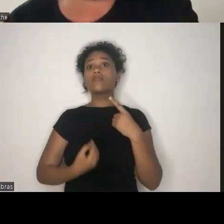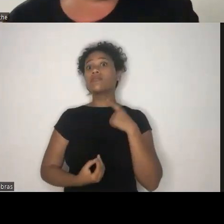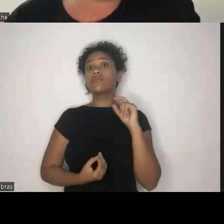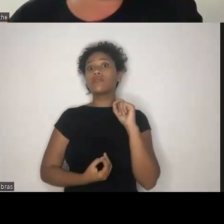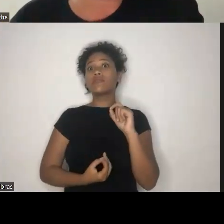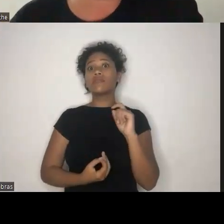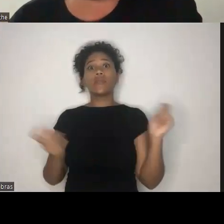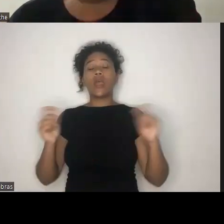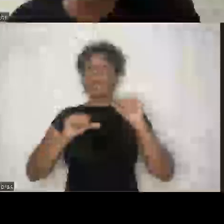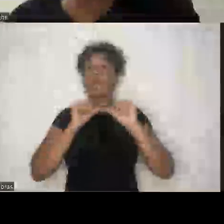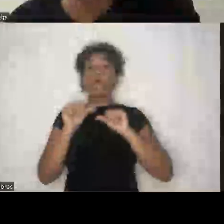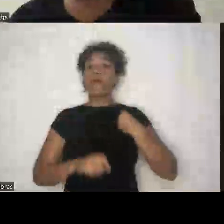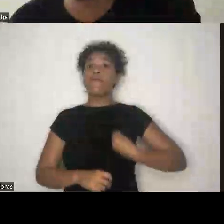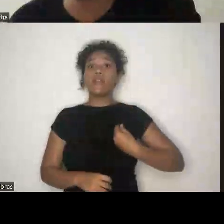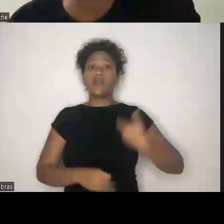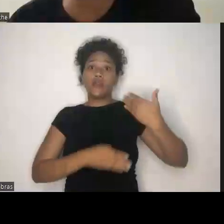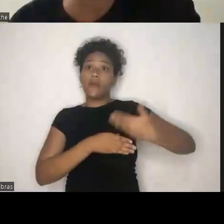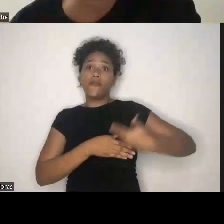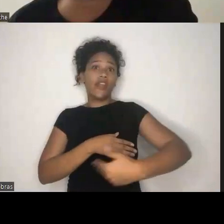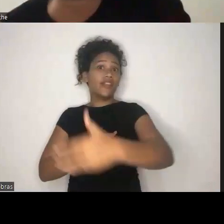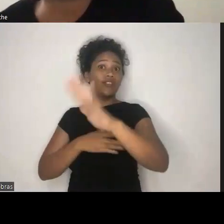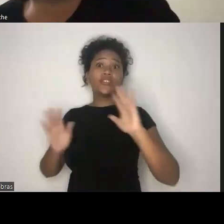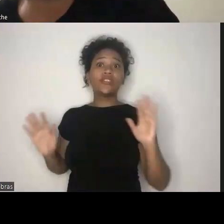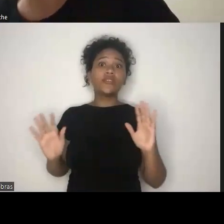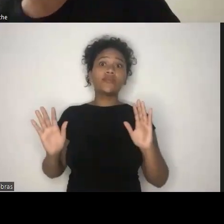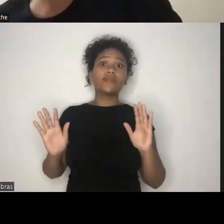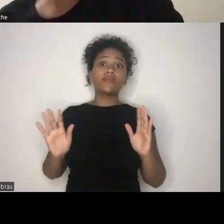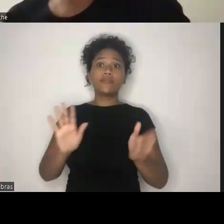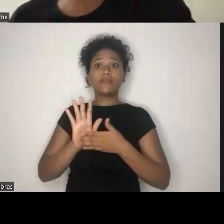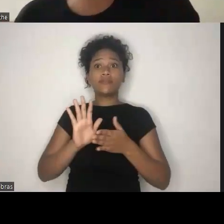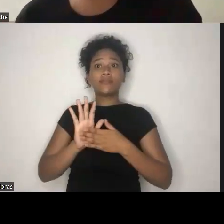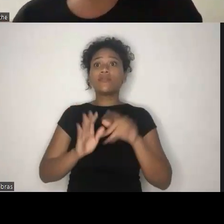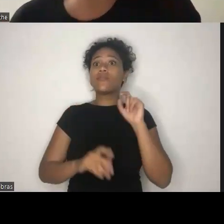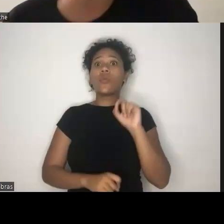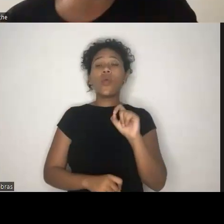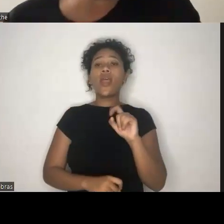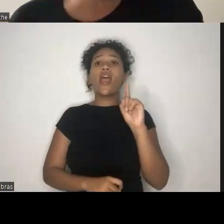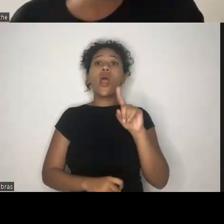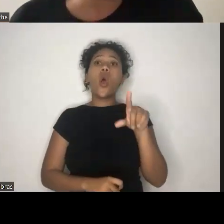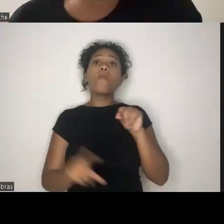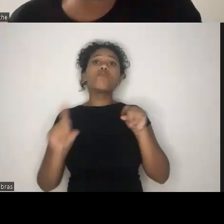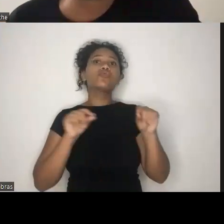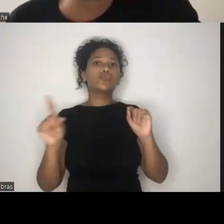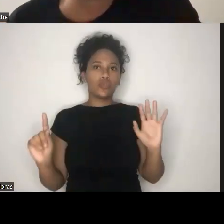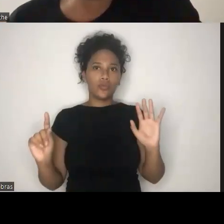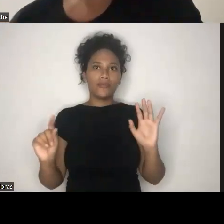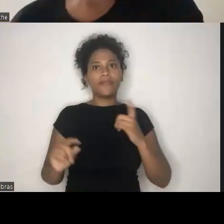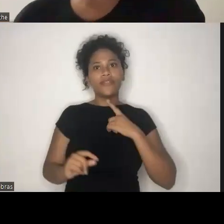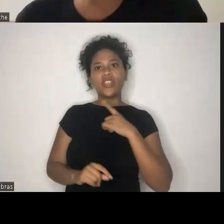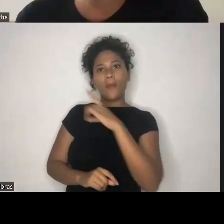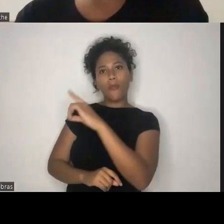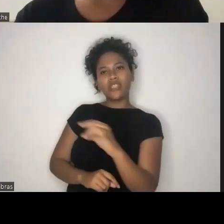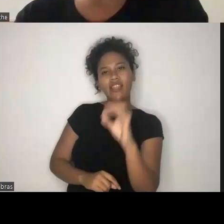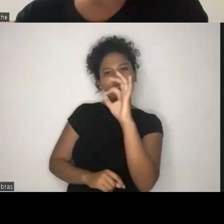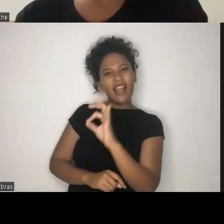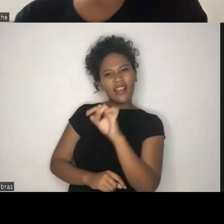mudar minha vida daqui para frente entendeu era uma proposta de estoque option que eu tinha porcentagem de lucro na empresa e